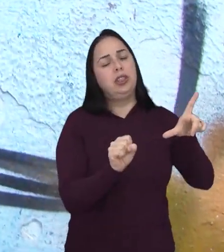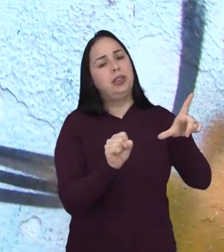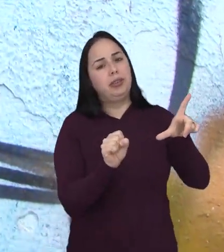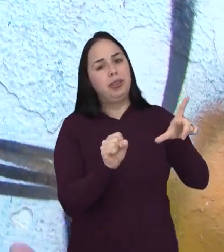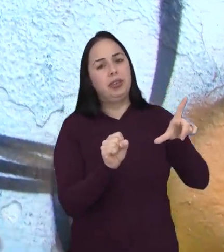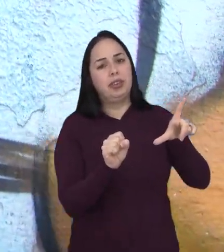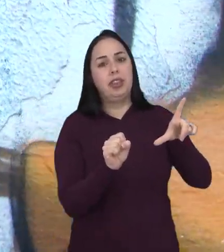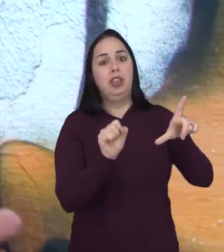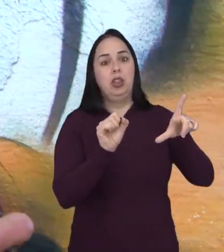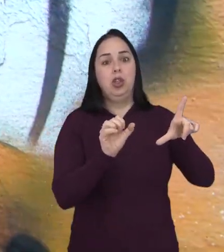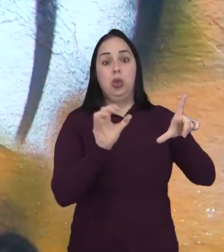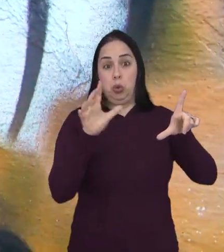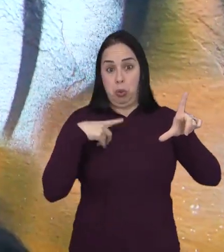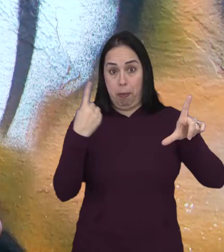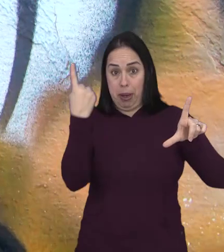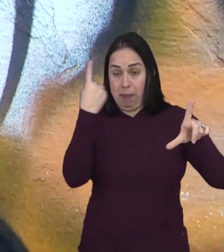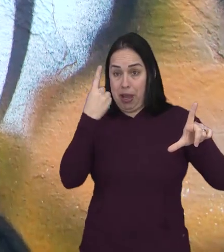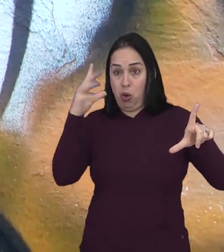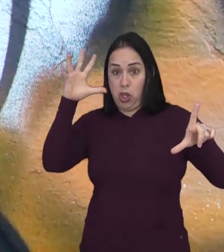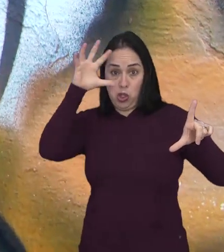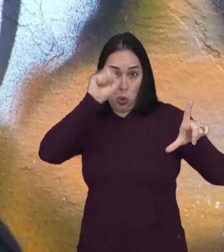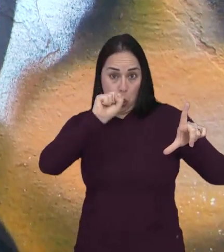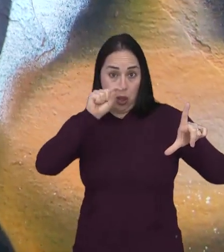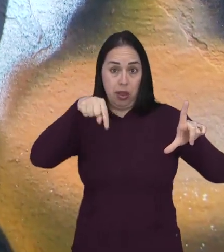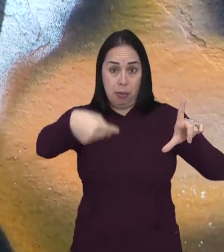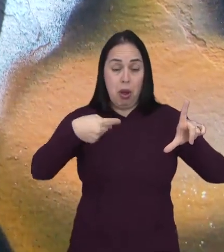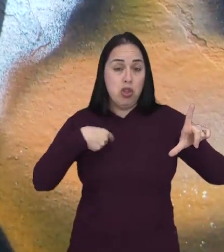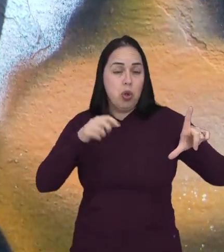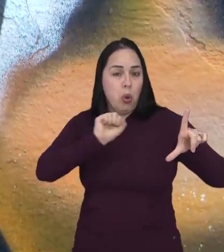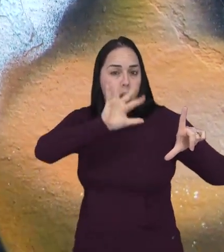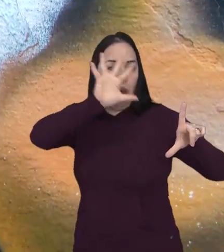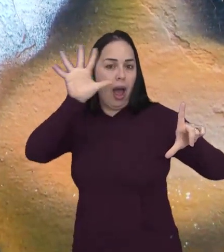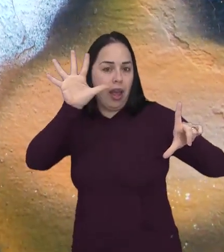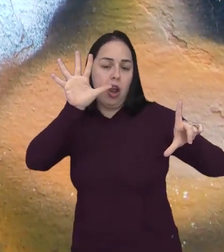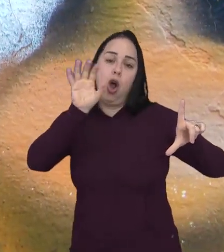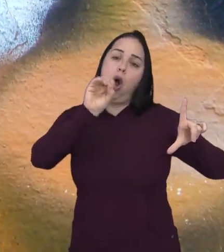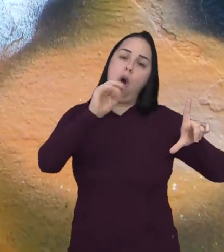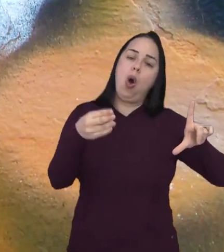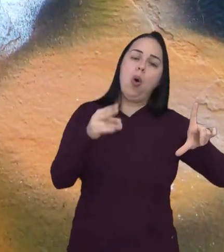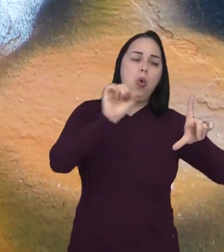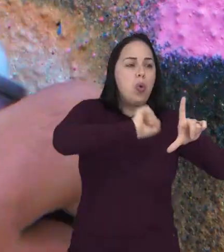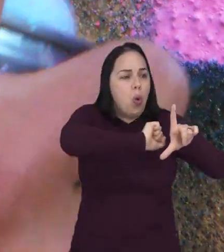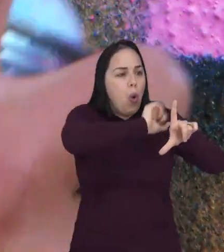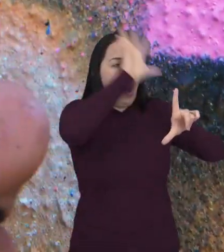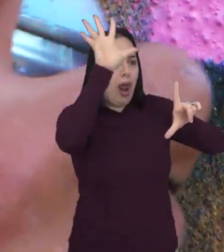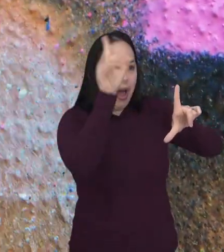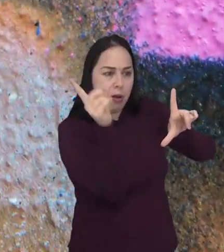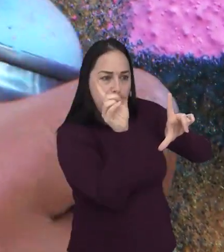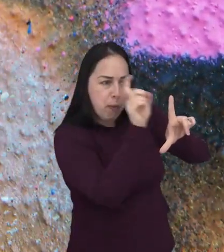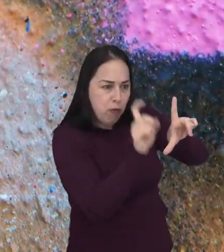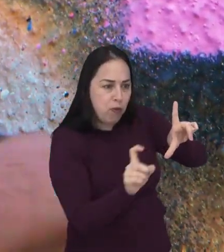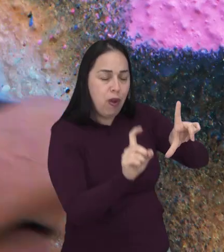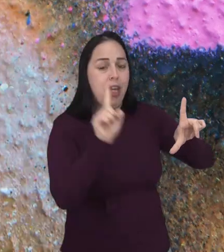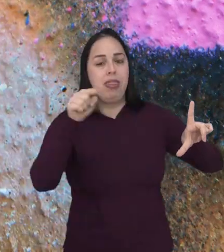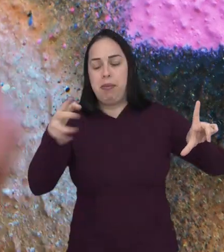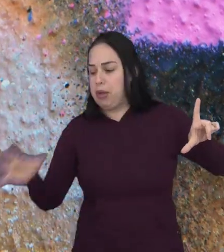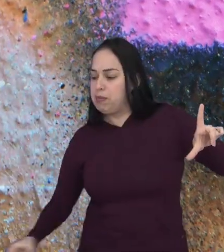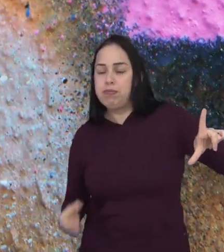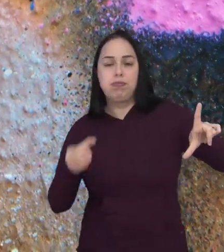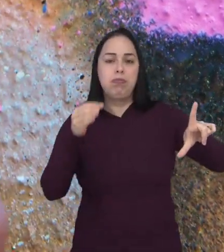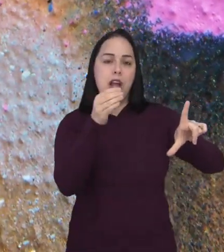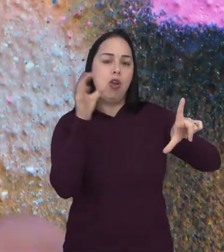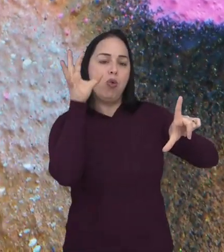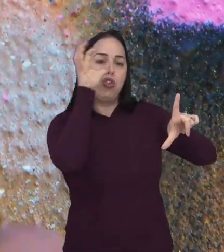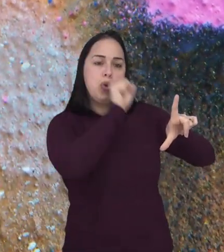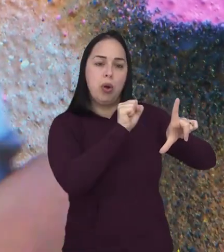formato da cor escura primeiro e depois o claro, como também da cor clara para escura. O spray ele dá essa liberdade de